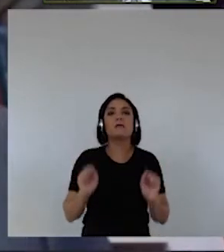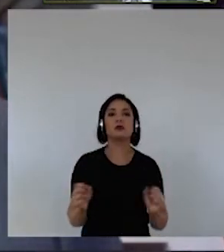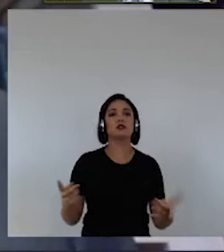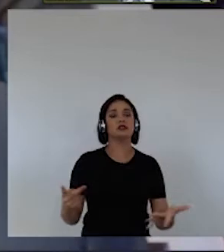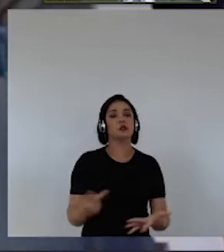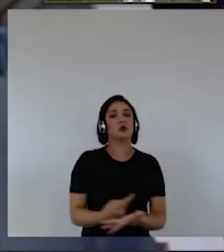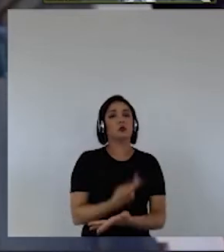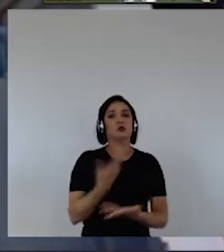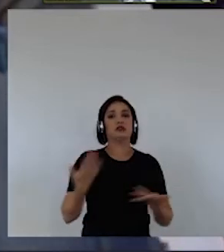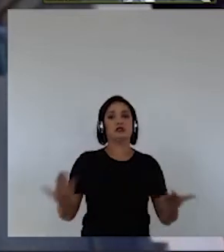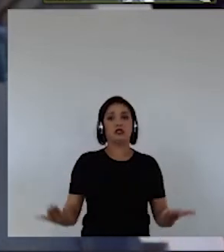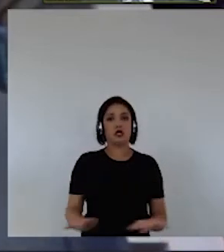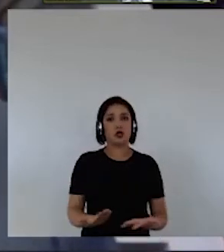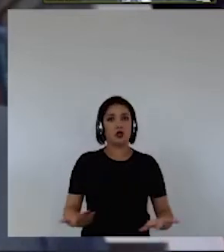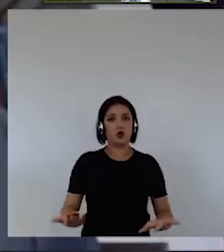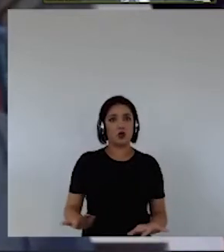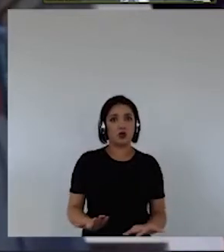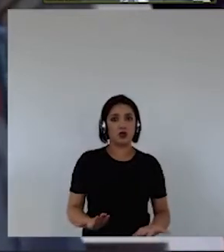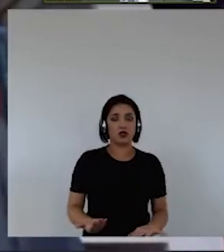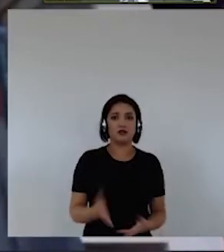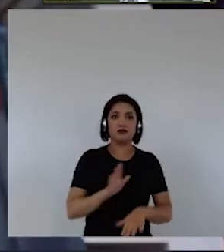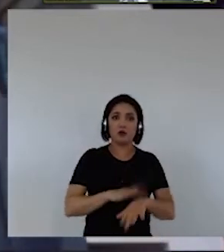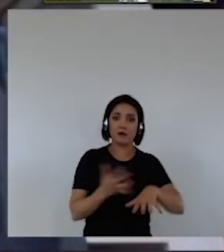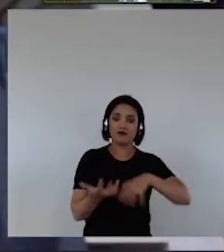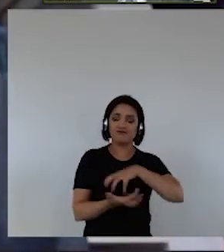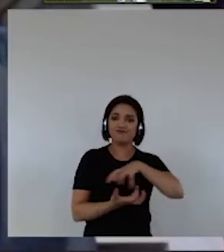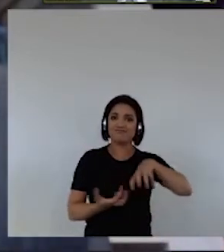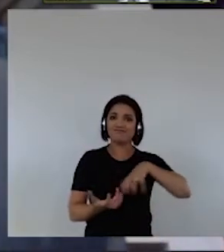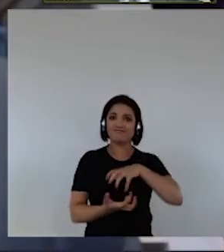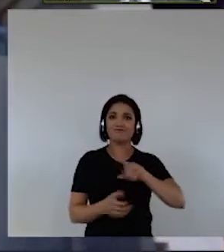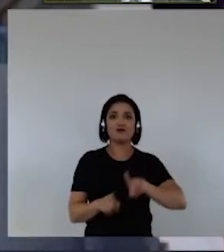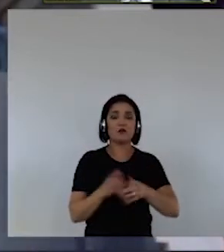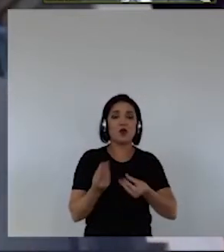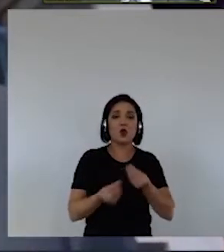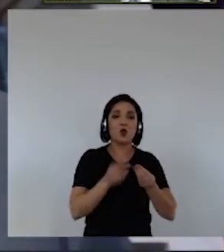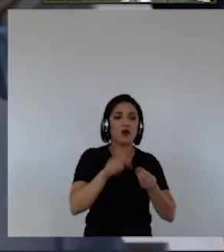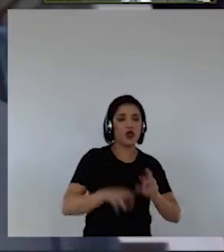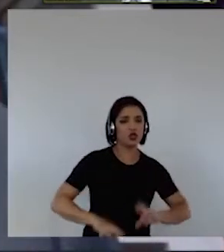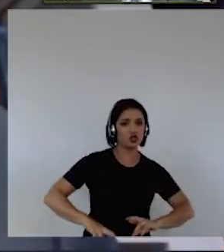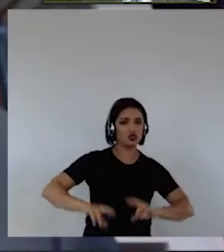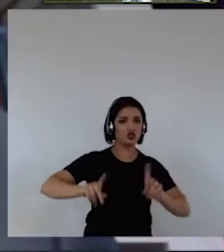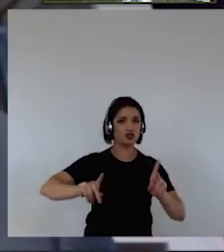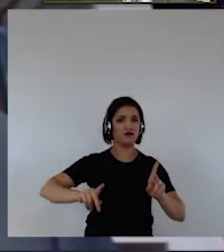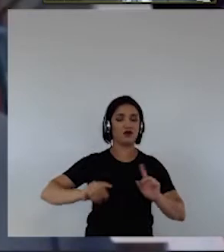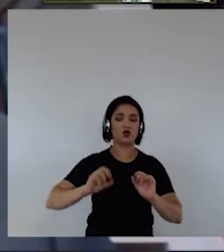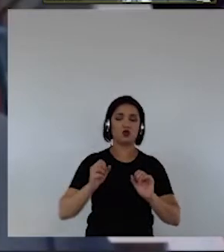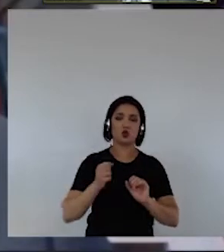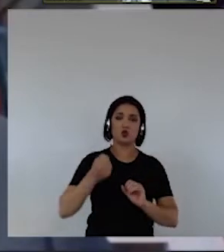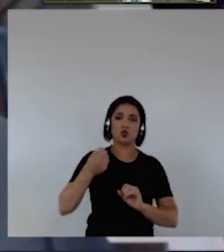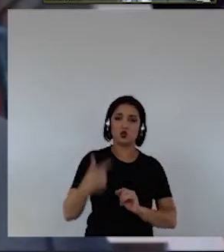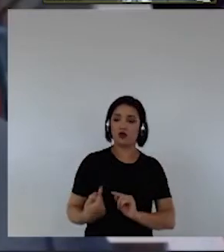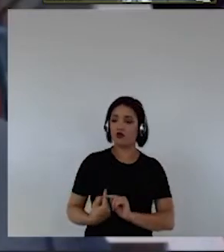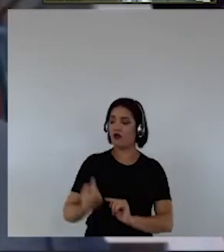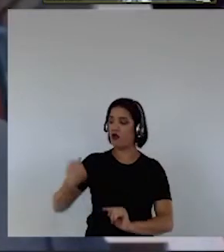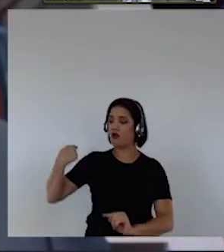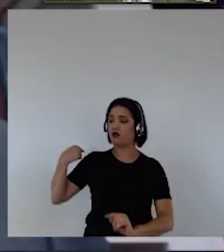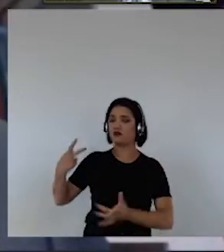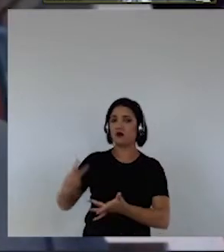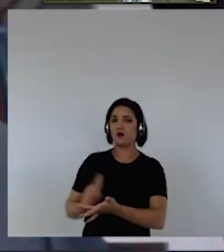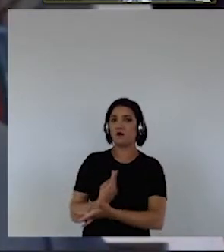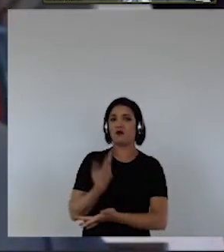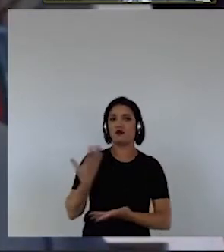para a arbitragem dentro dessa crise, e como é que isso difere da solução